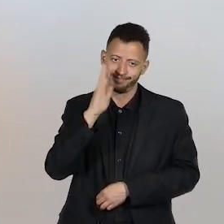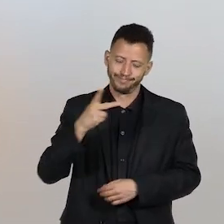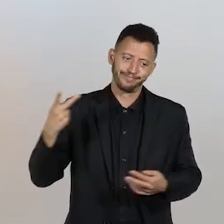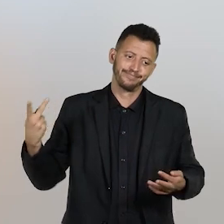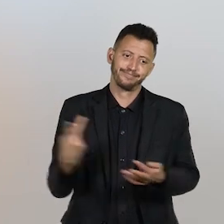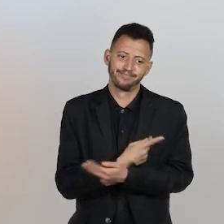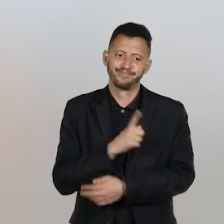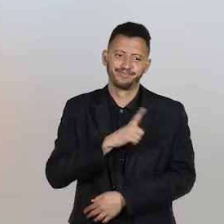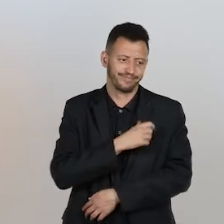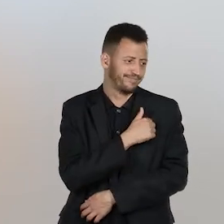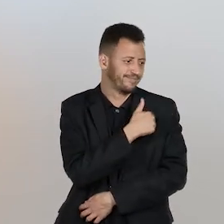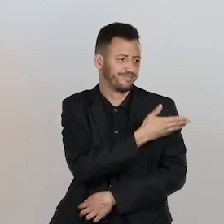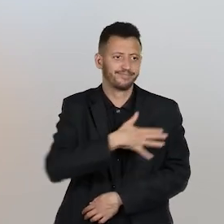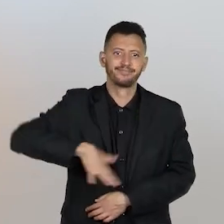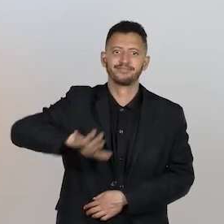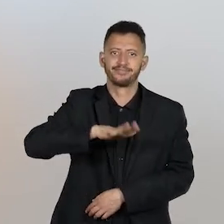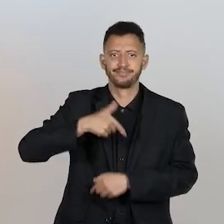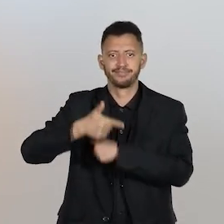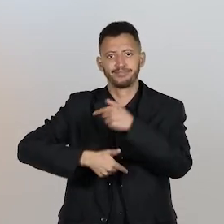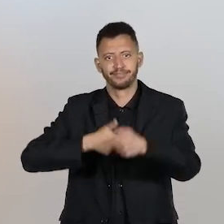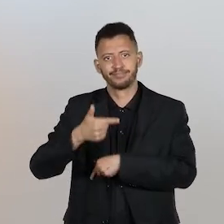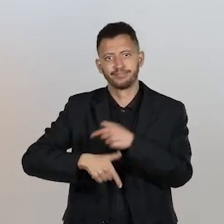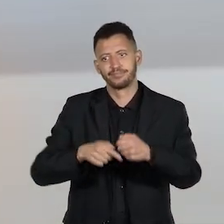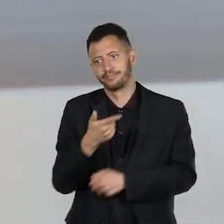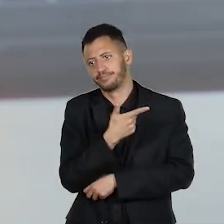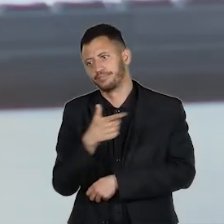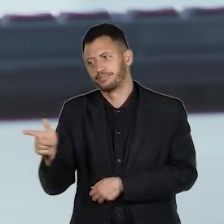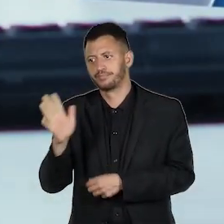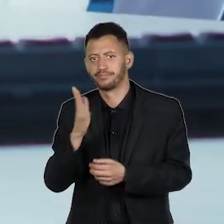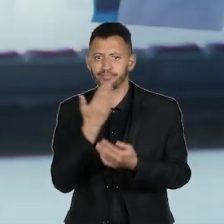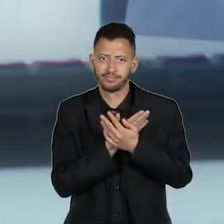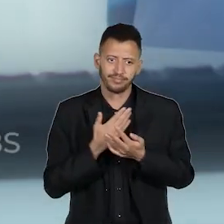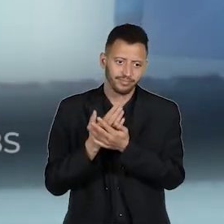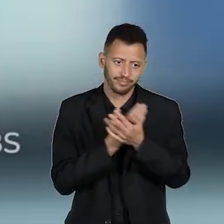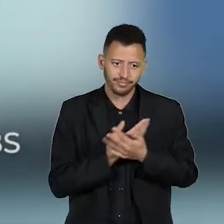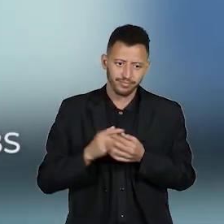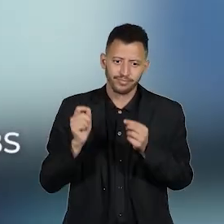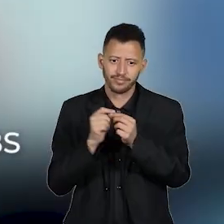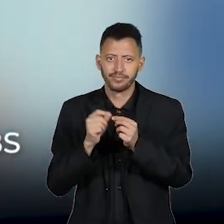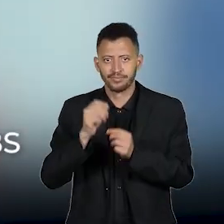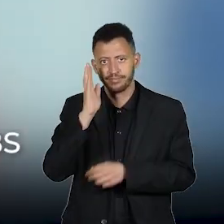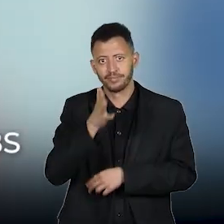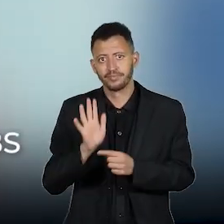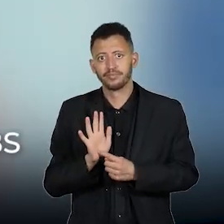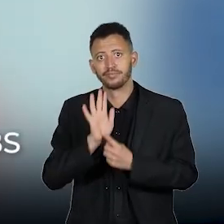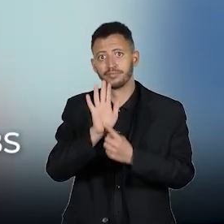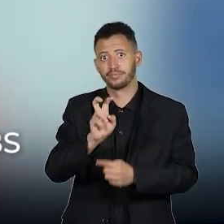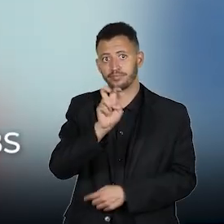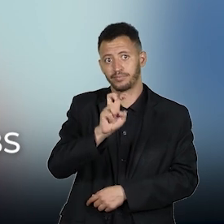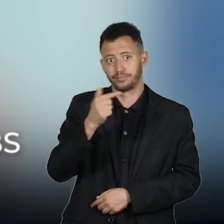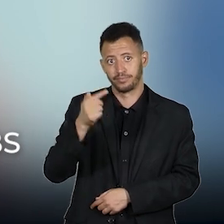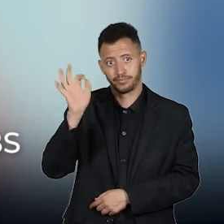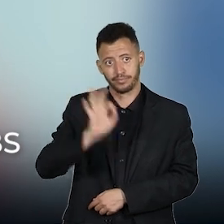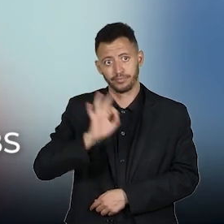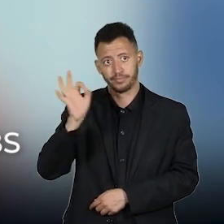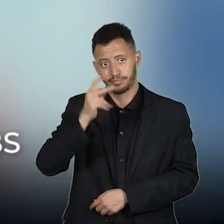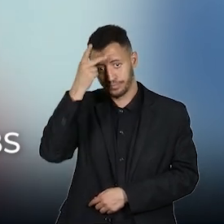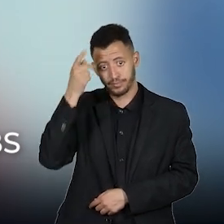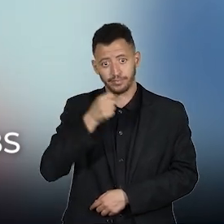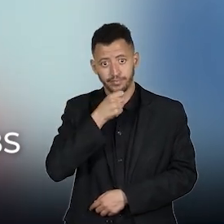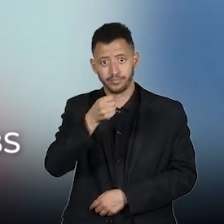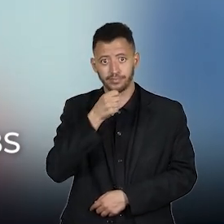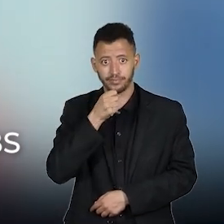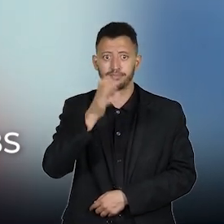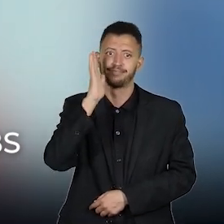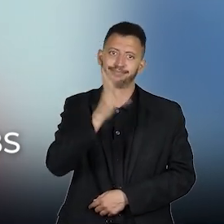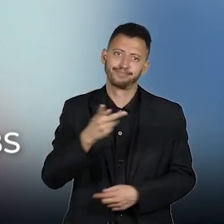anos já sofreram preconceito no mercado de trabalho. Outro estudo feito pela InfoJobs mostra que 57%